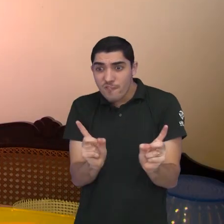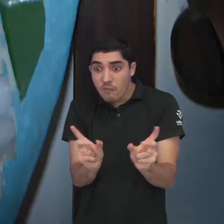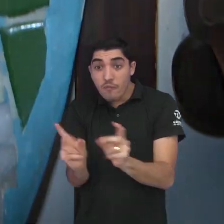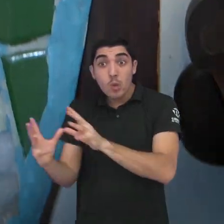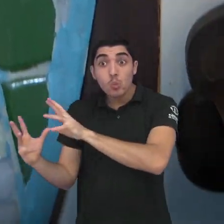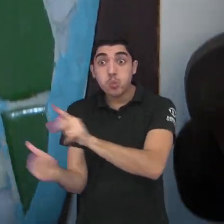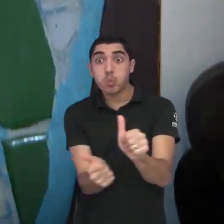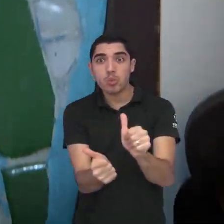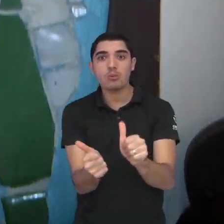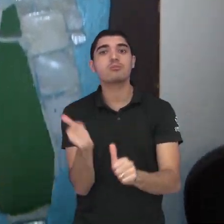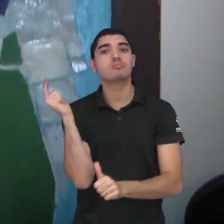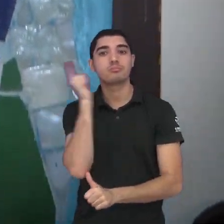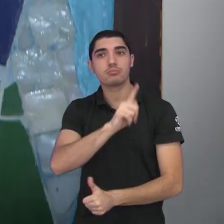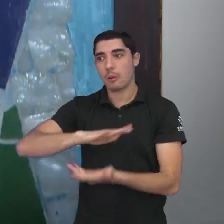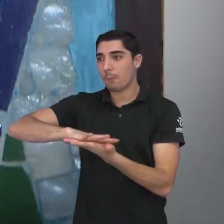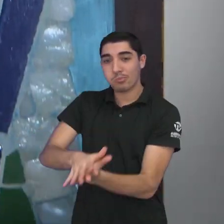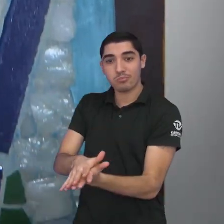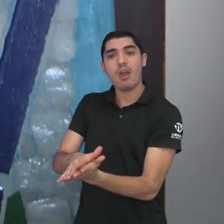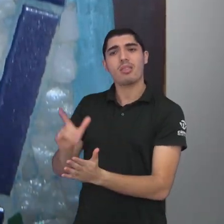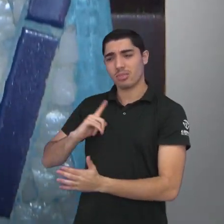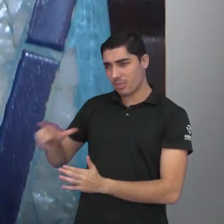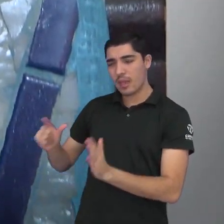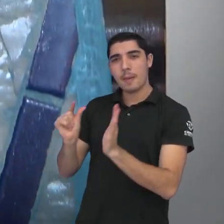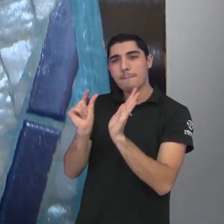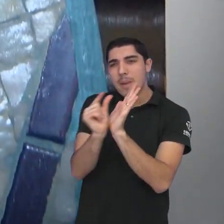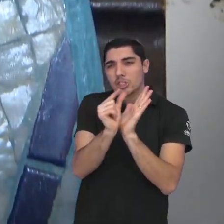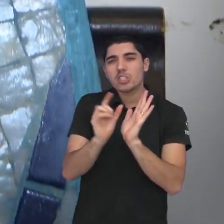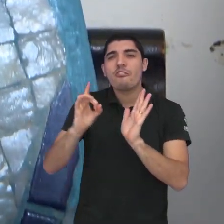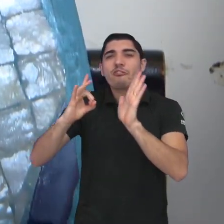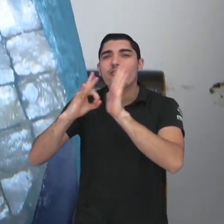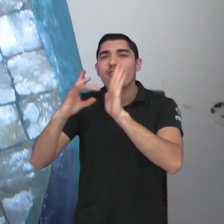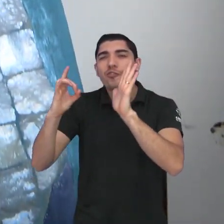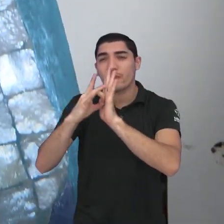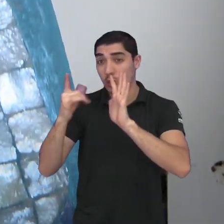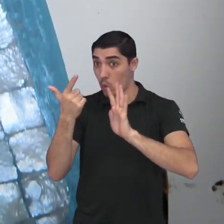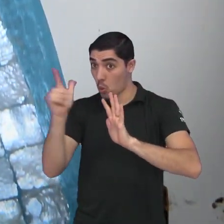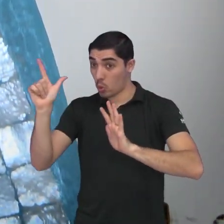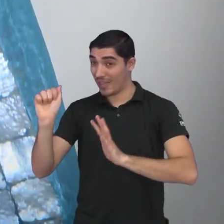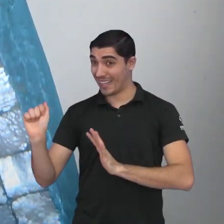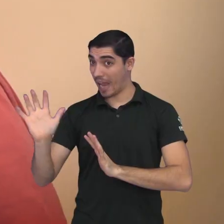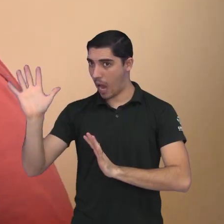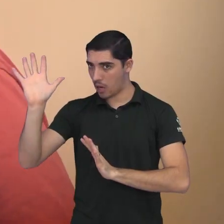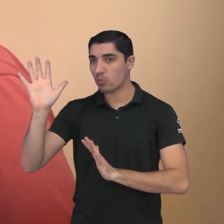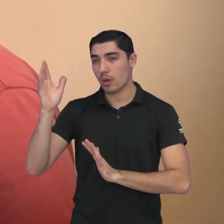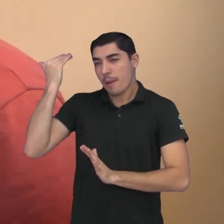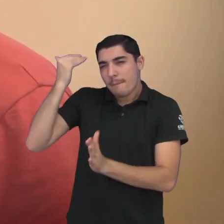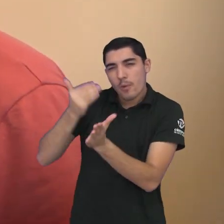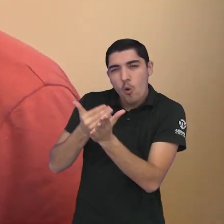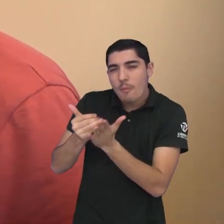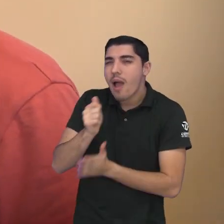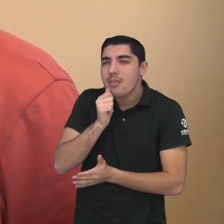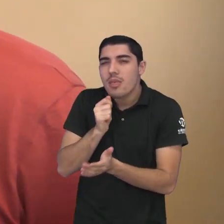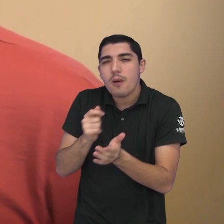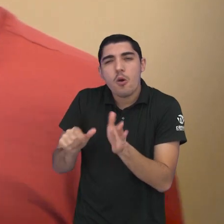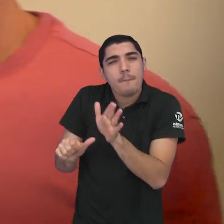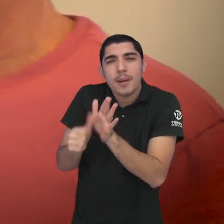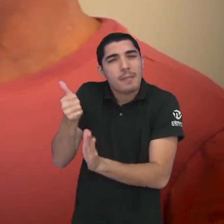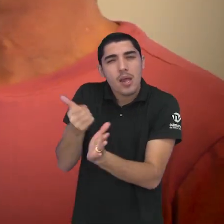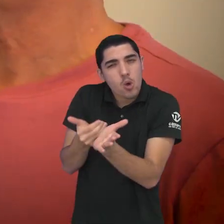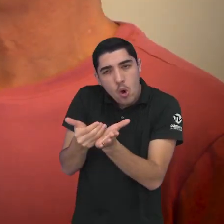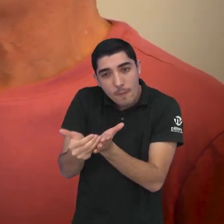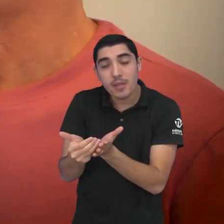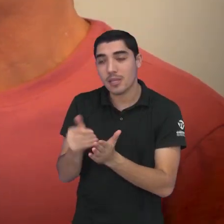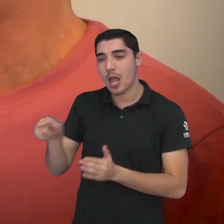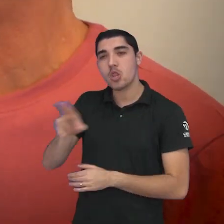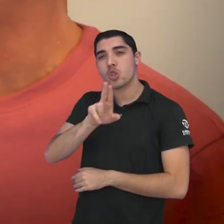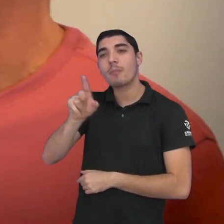início. Aqui tem pastilha de vidro, que no caso é vidrotil, que é o material mais caro, e também a azulejo cerâmico. Então ela se chama canavial e todas